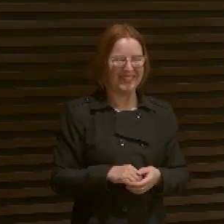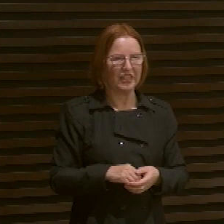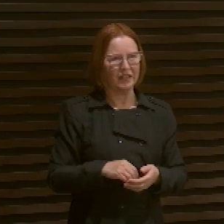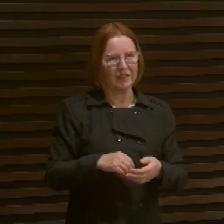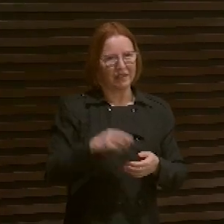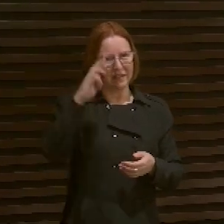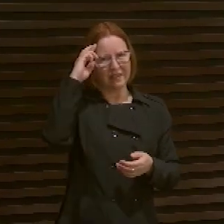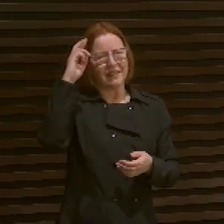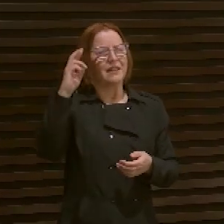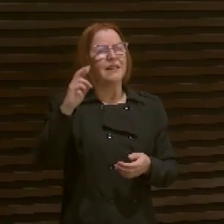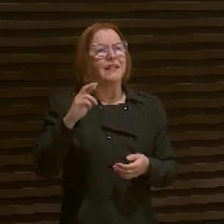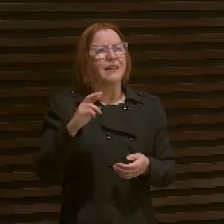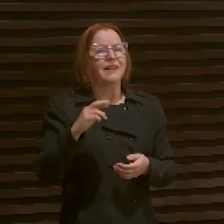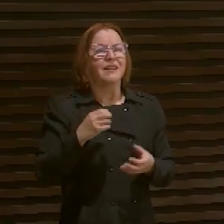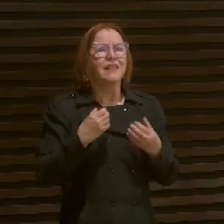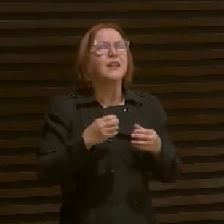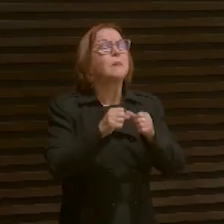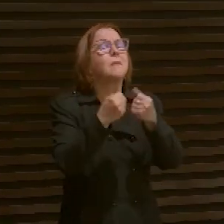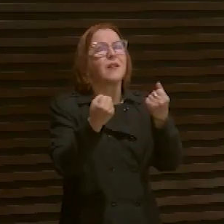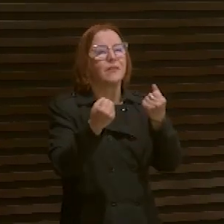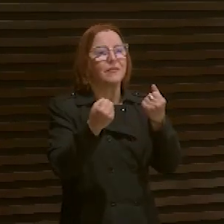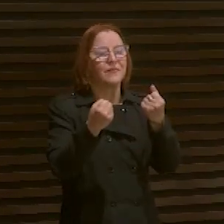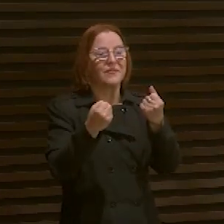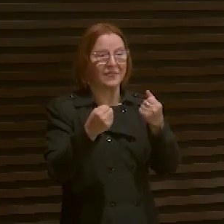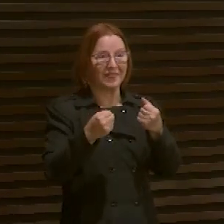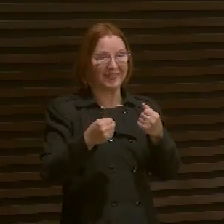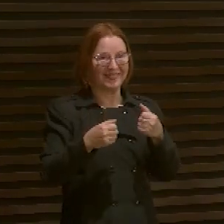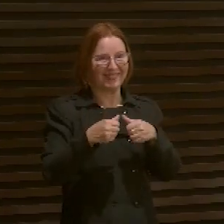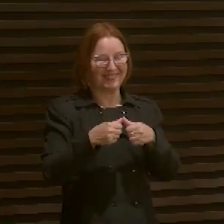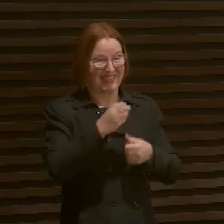Senhor, cadê aquele pão lá? Porque esse era o Messias que eles queriam.